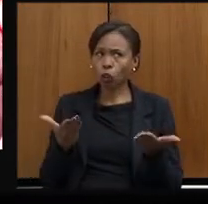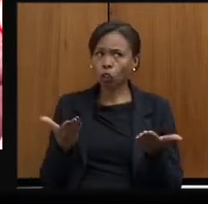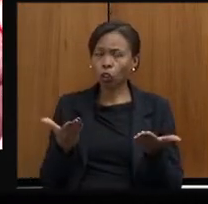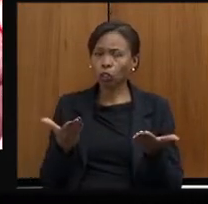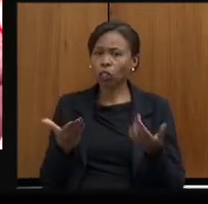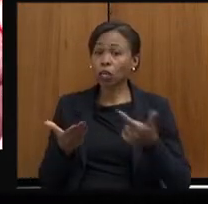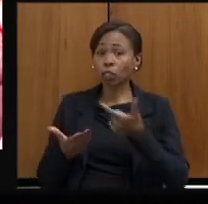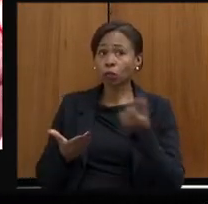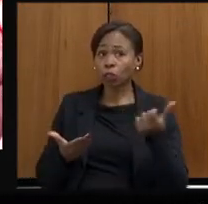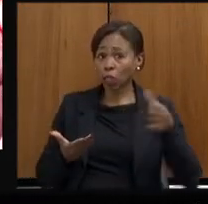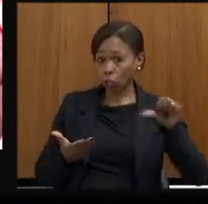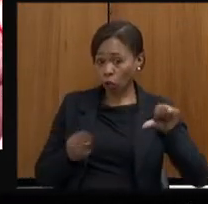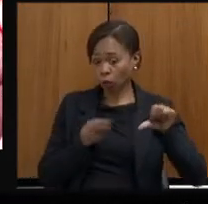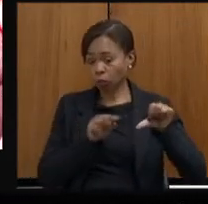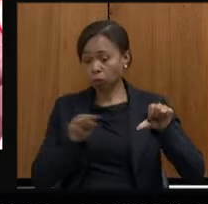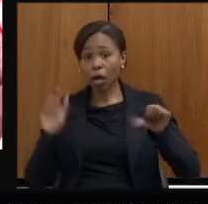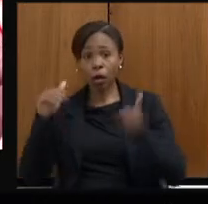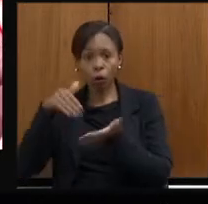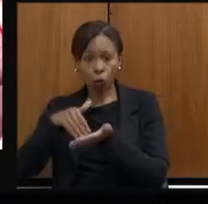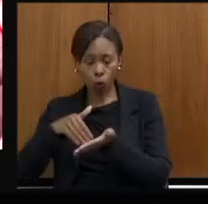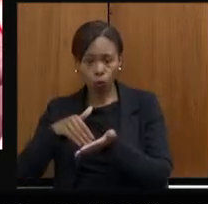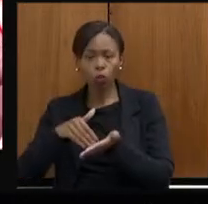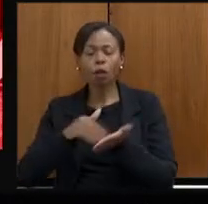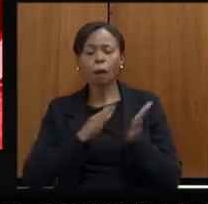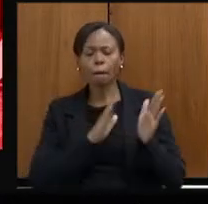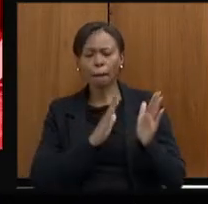esses repasses regulares. Por favor.